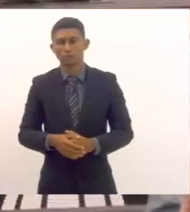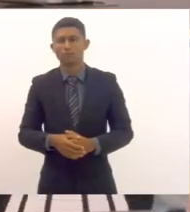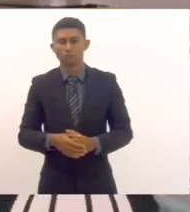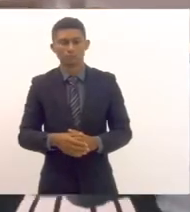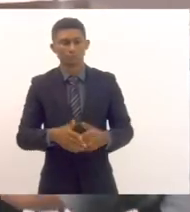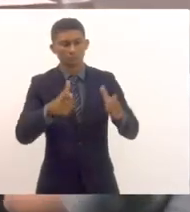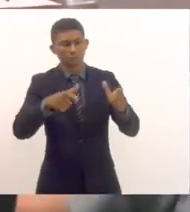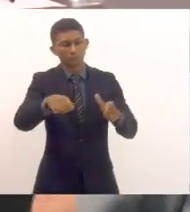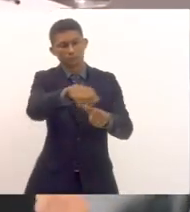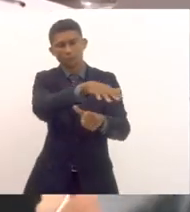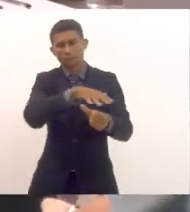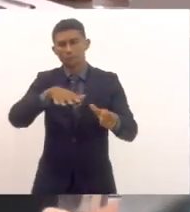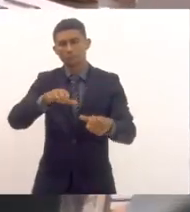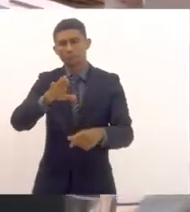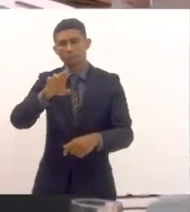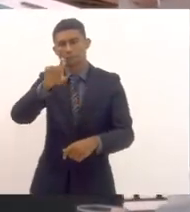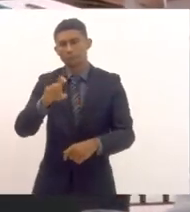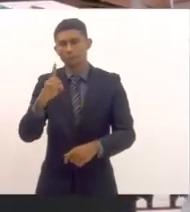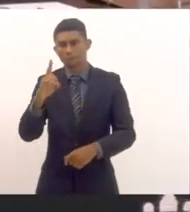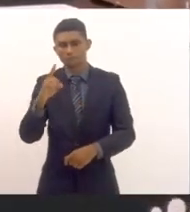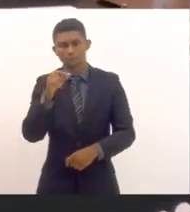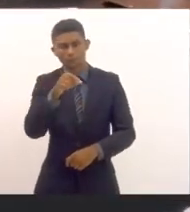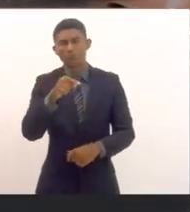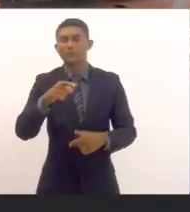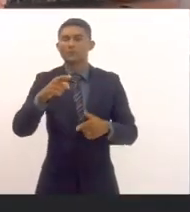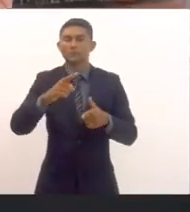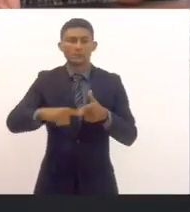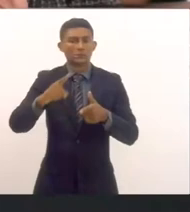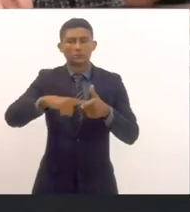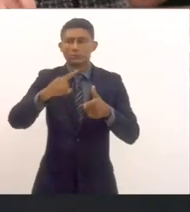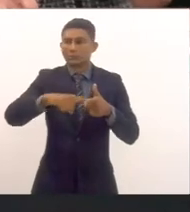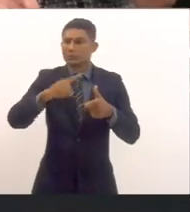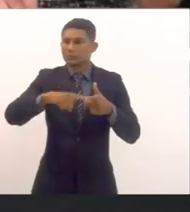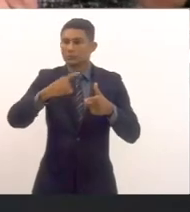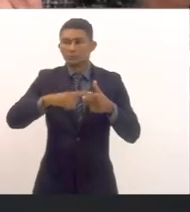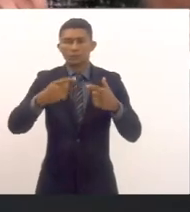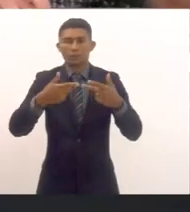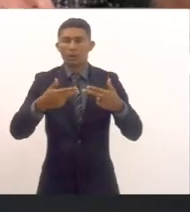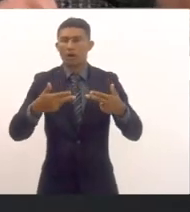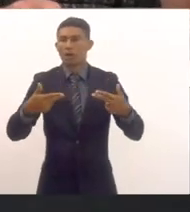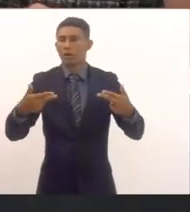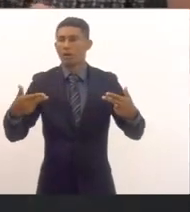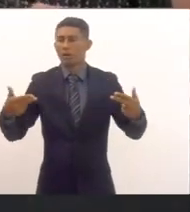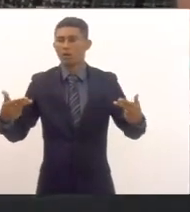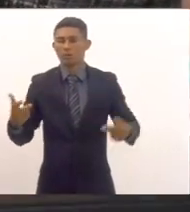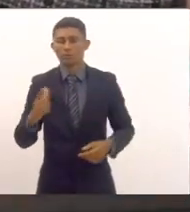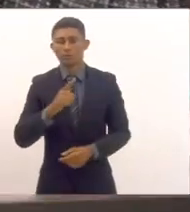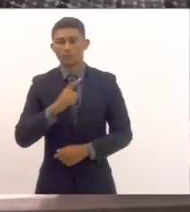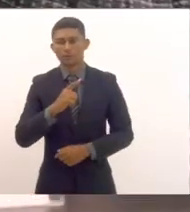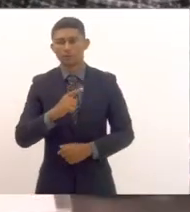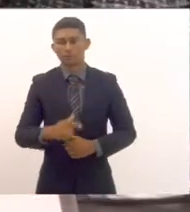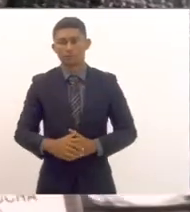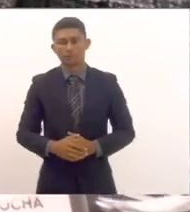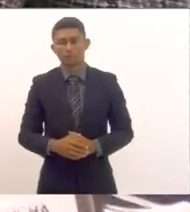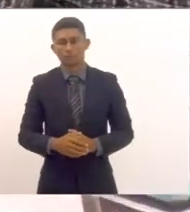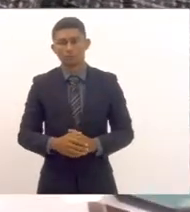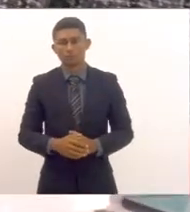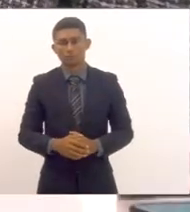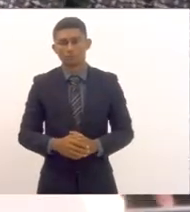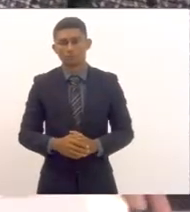Fluminense é legal vou de problemas de todos os níveis todos os rios